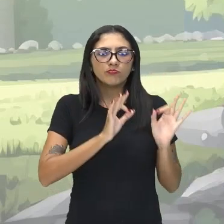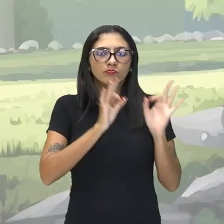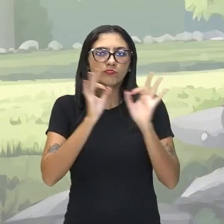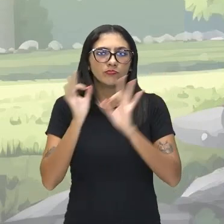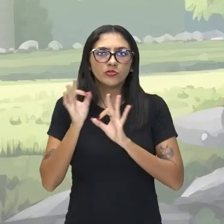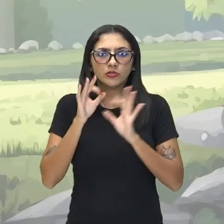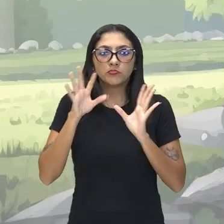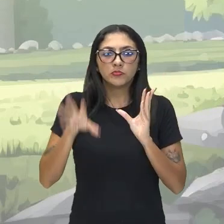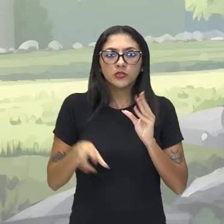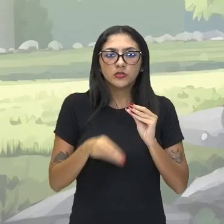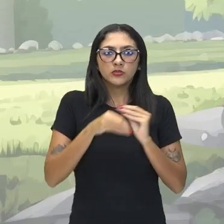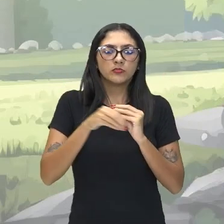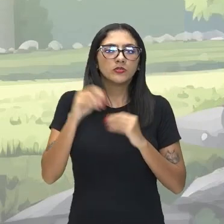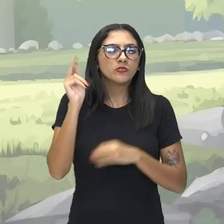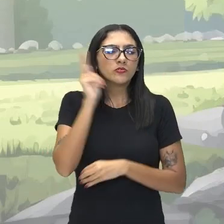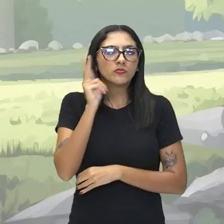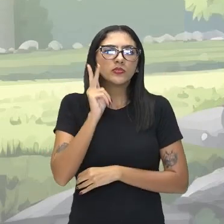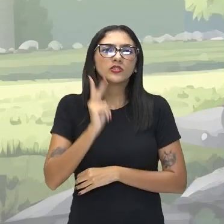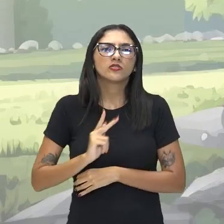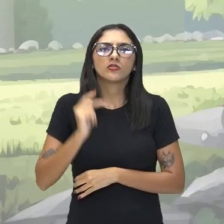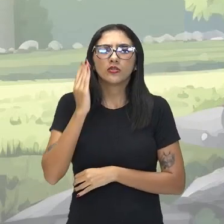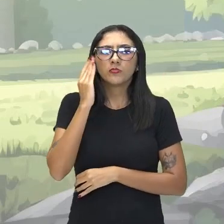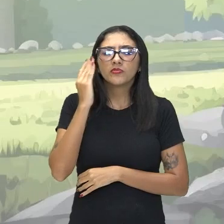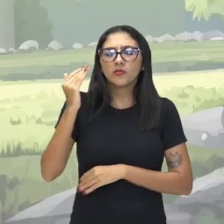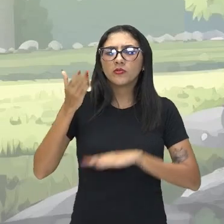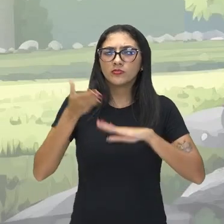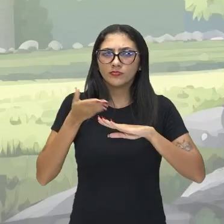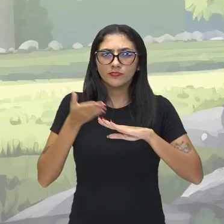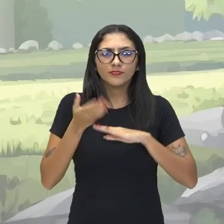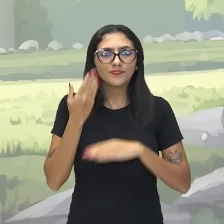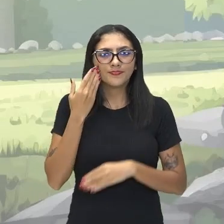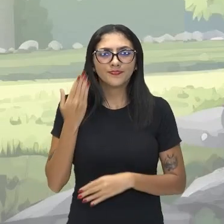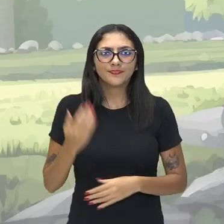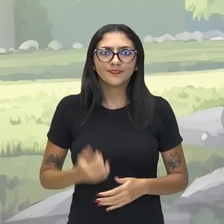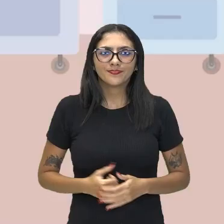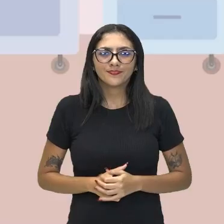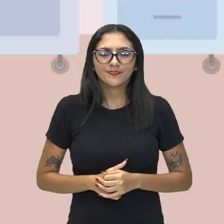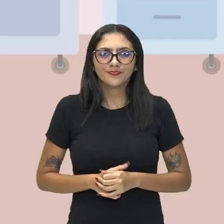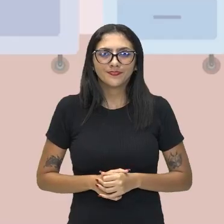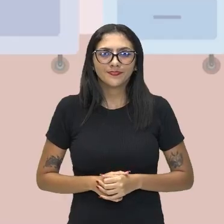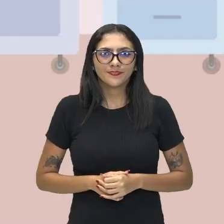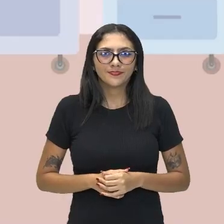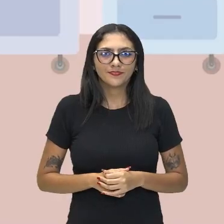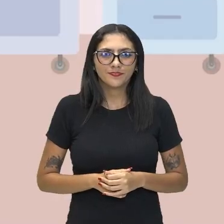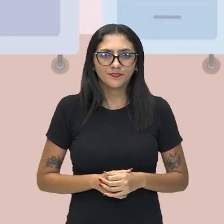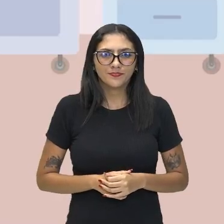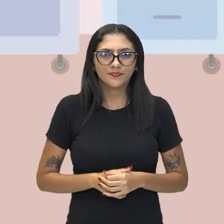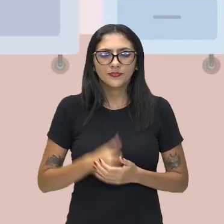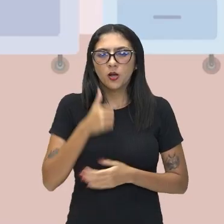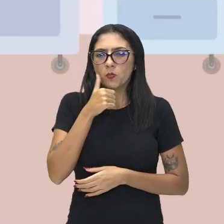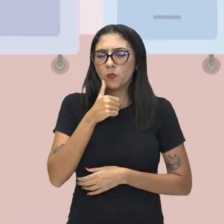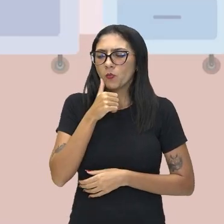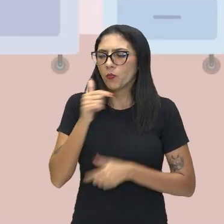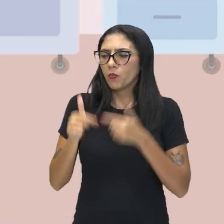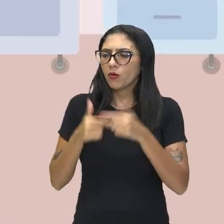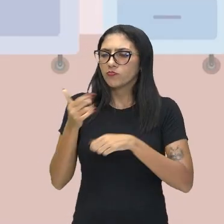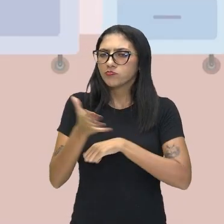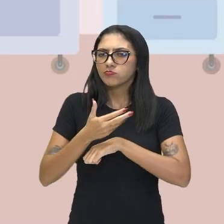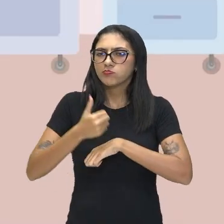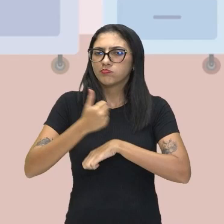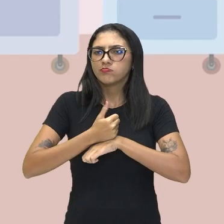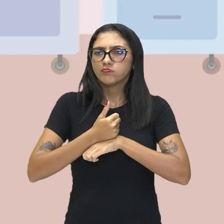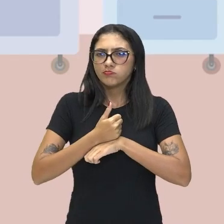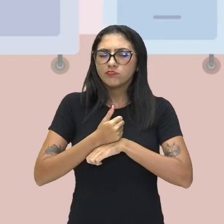conto A Moça Tecelã, que é um conto contemporâneo. Acompanhe. A moça Tecelã acordava ainda